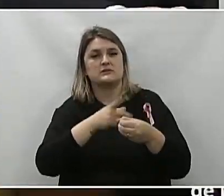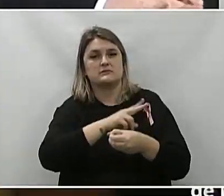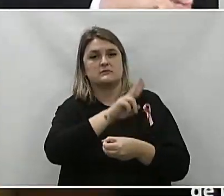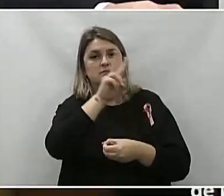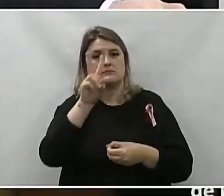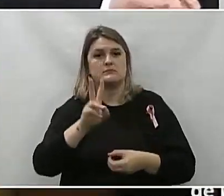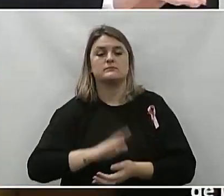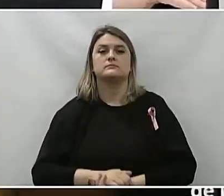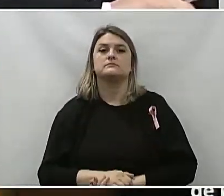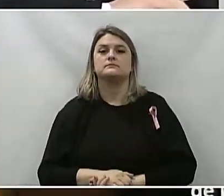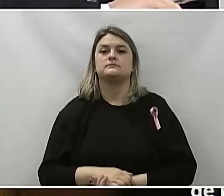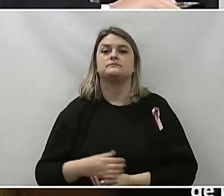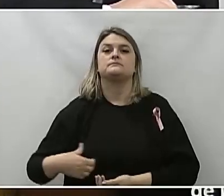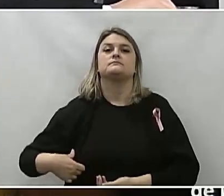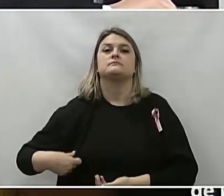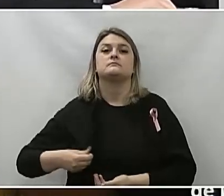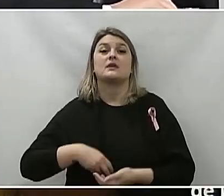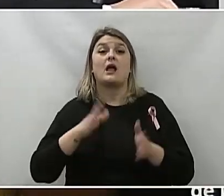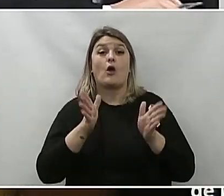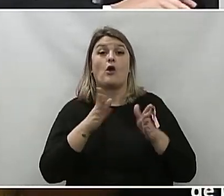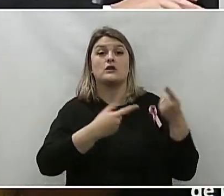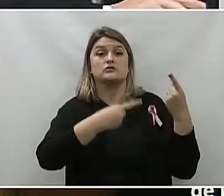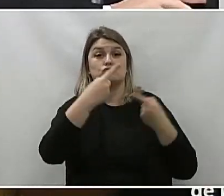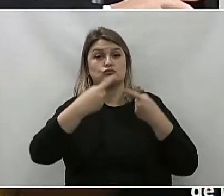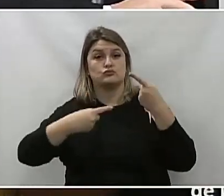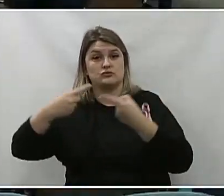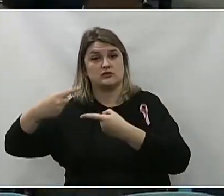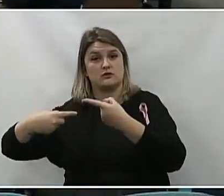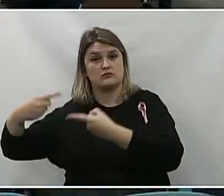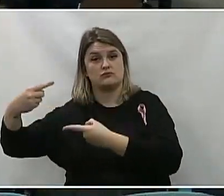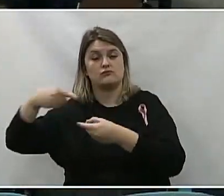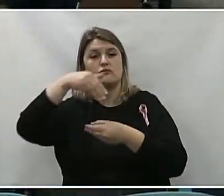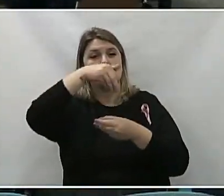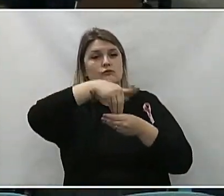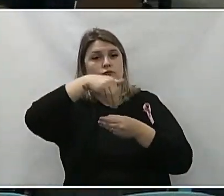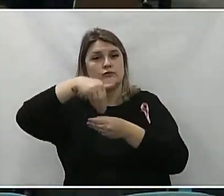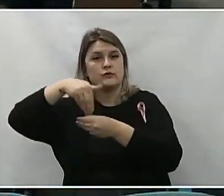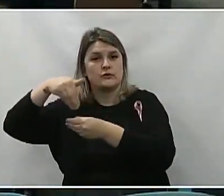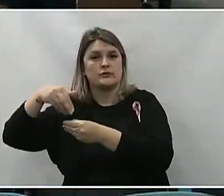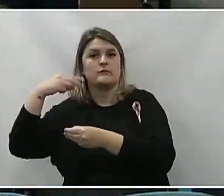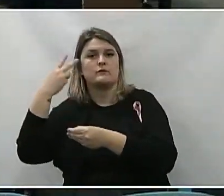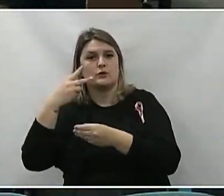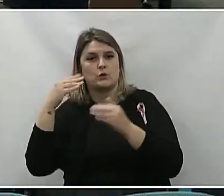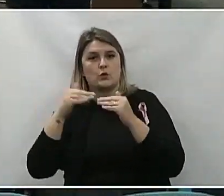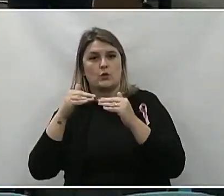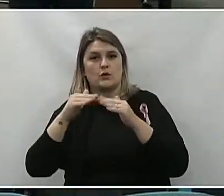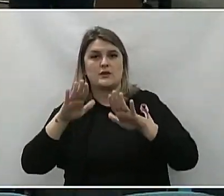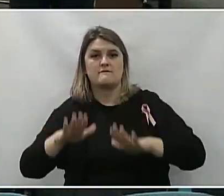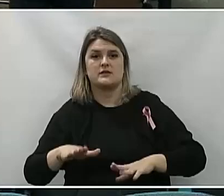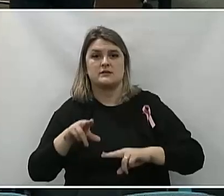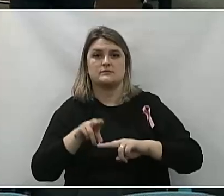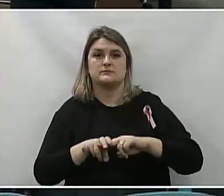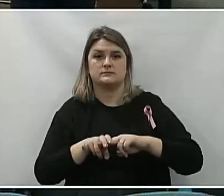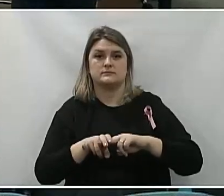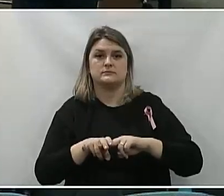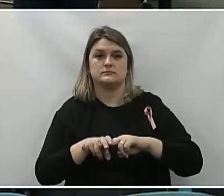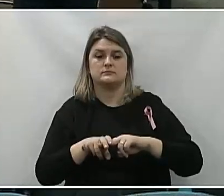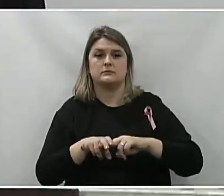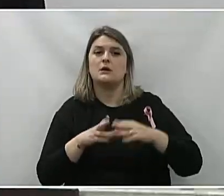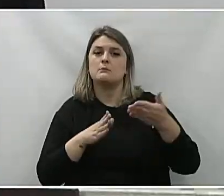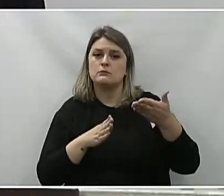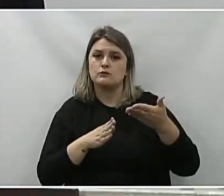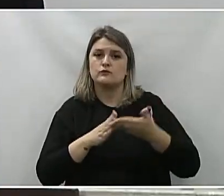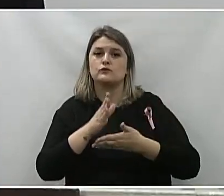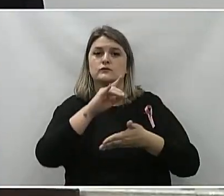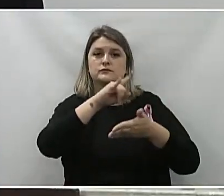Vitória em discussão em votação vereadores que aprovam permaneçam Como estão